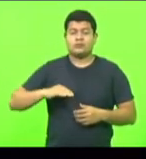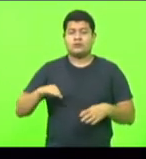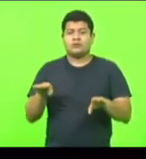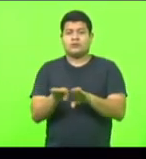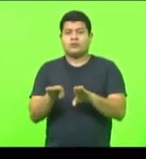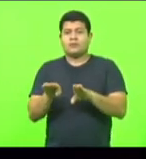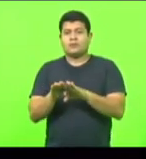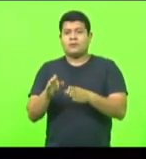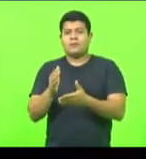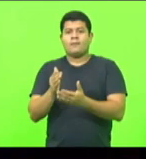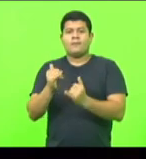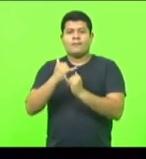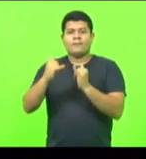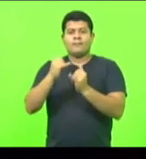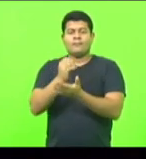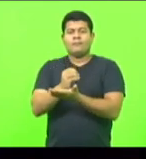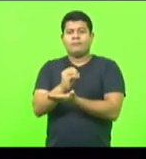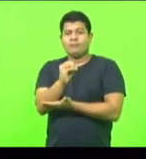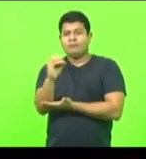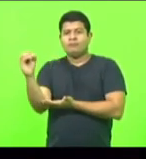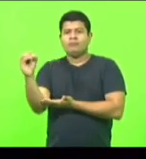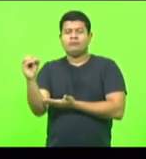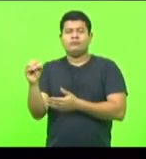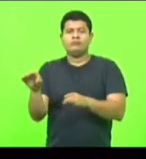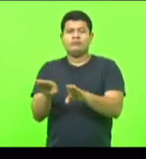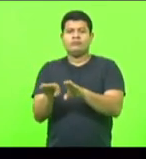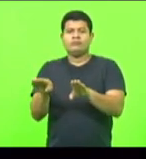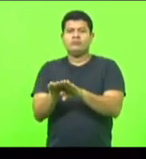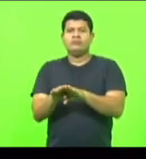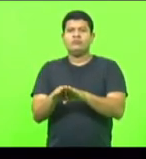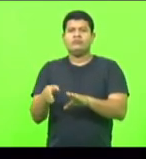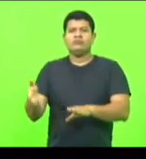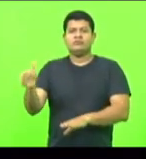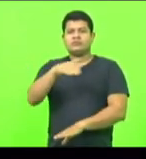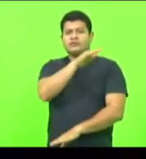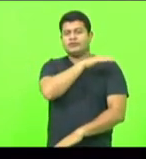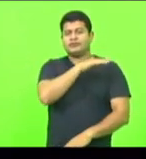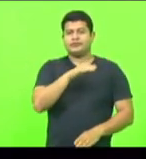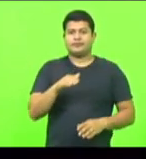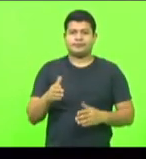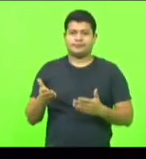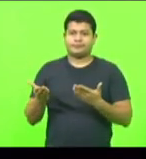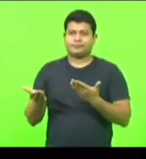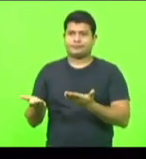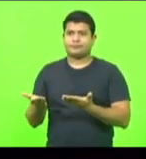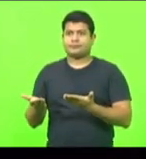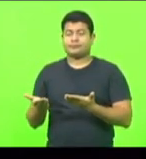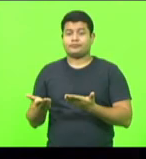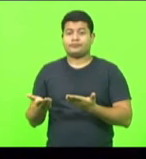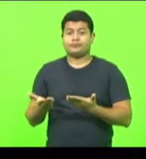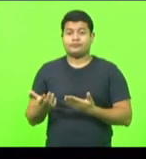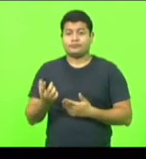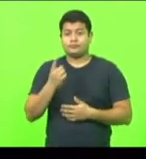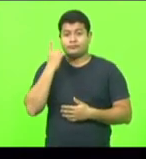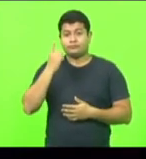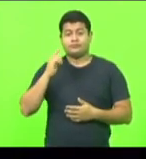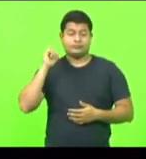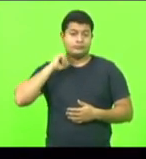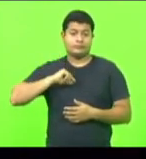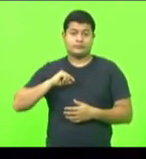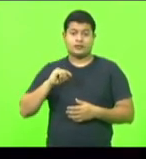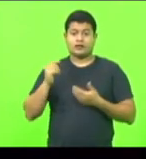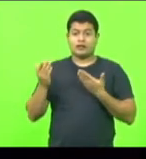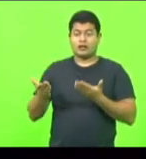Santa Catarina, mas no Alto Vale do Rio do Peixe, e deputado Silvio, na cidade de Rio das